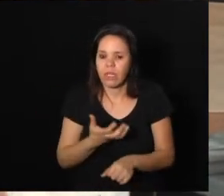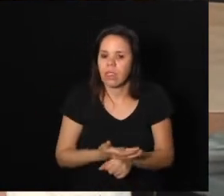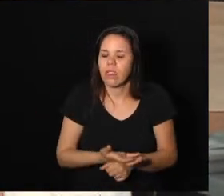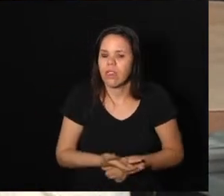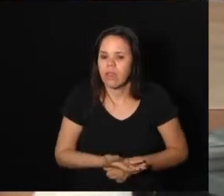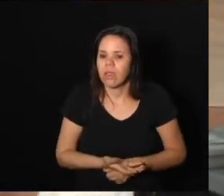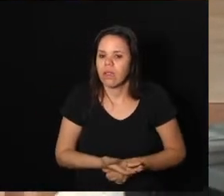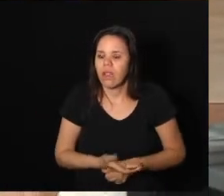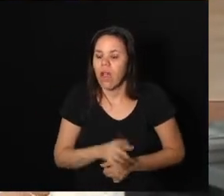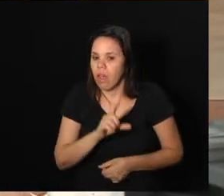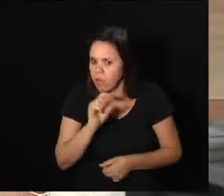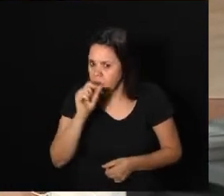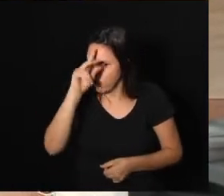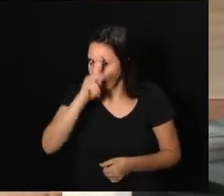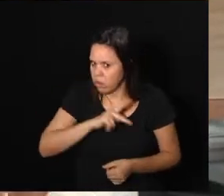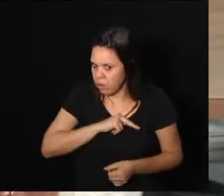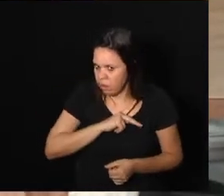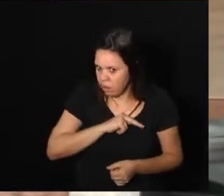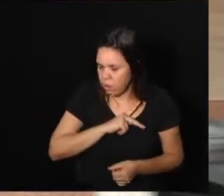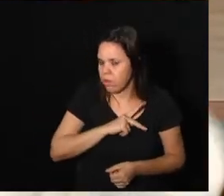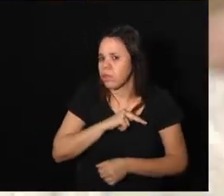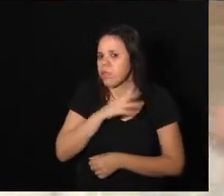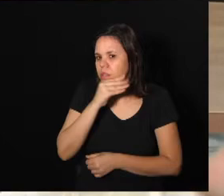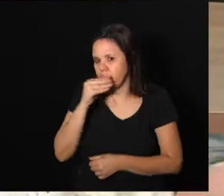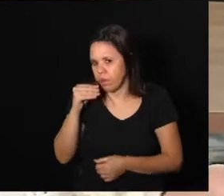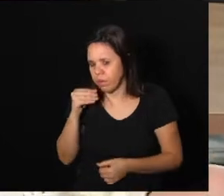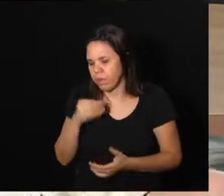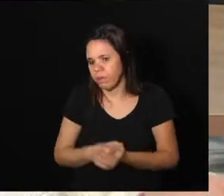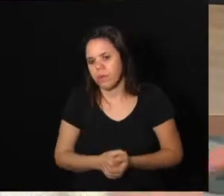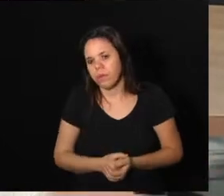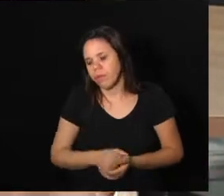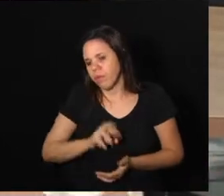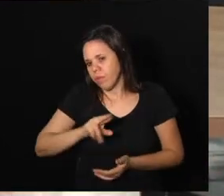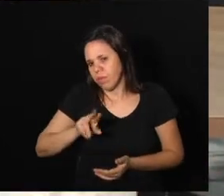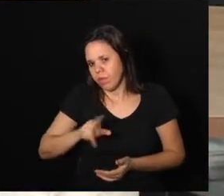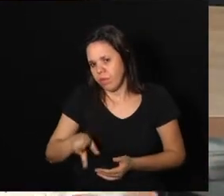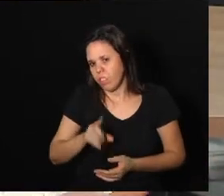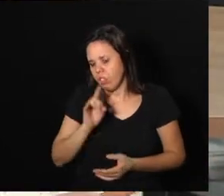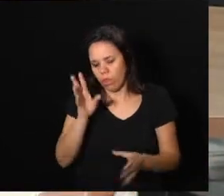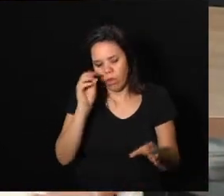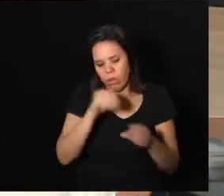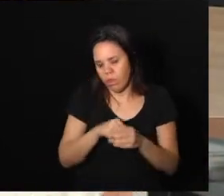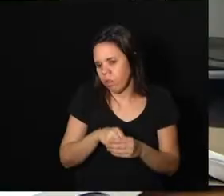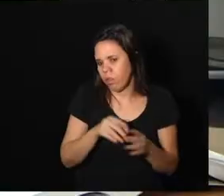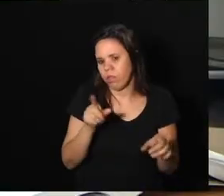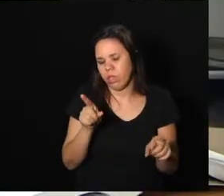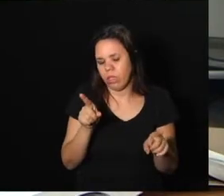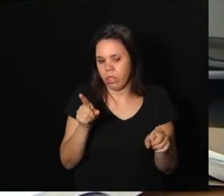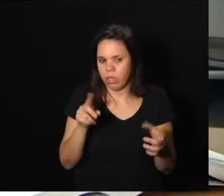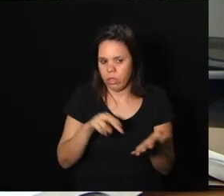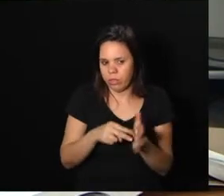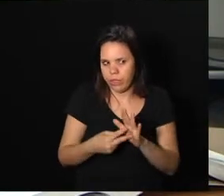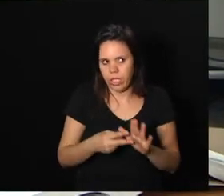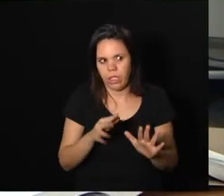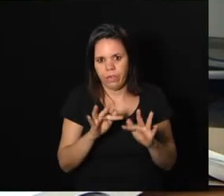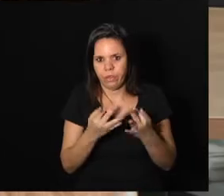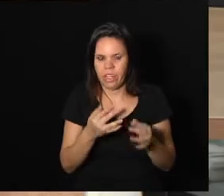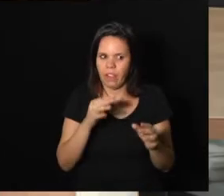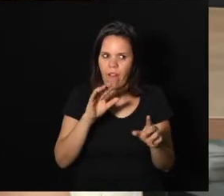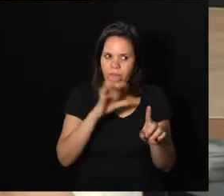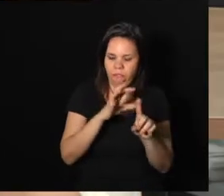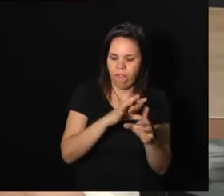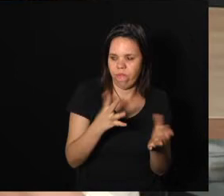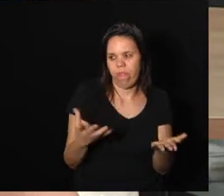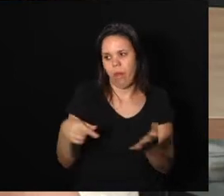vezes é uma questão de escolha do próprio adolescente, que já não é um contexto de que os pais estão pedindo para ir, para fazer aquele curso, mas